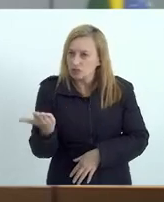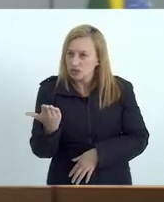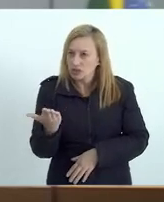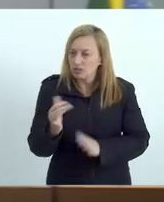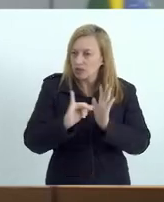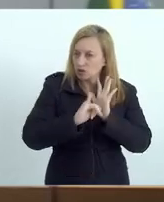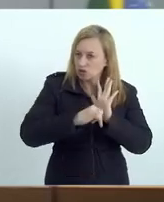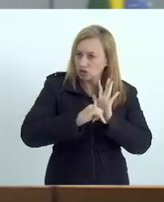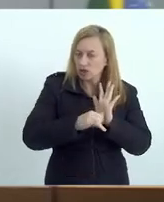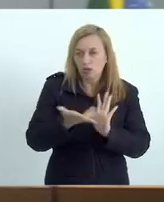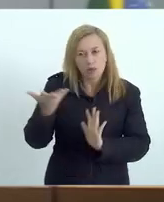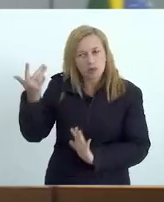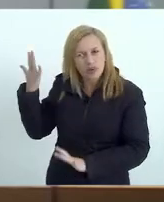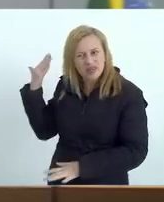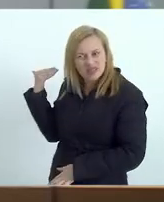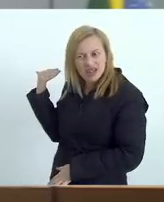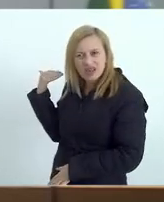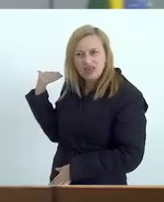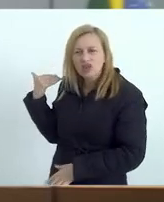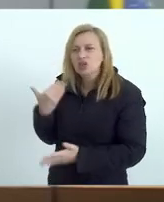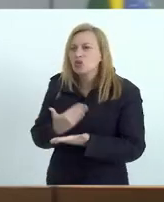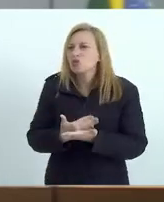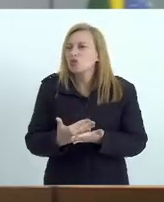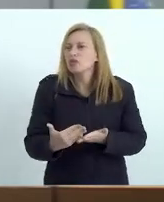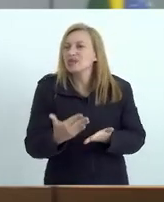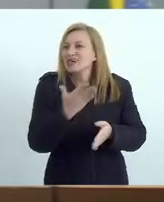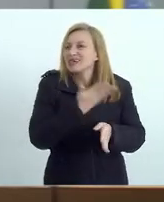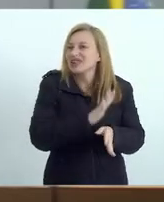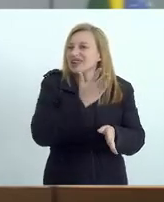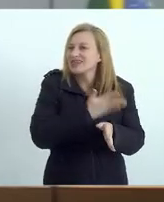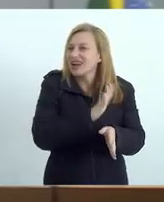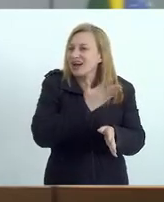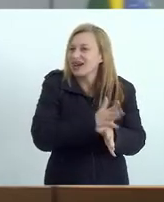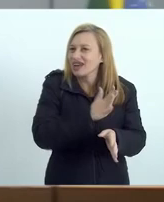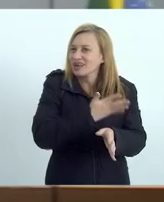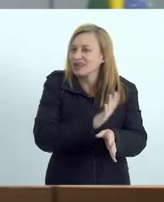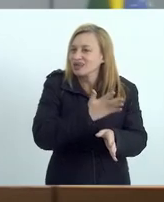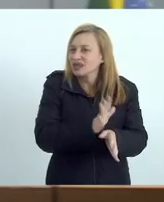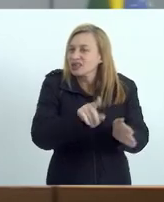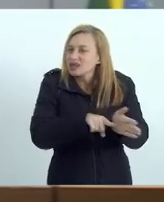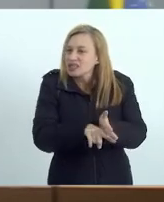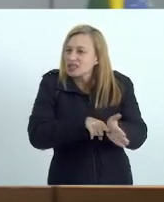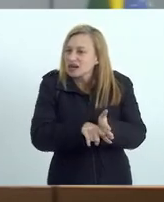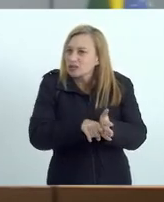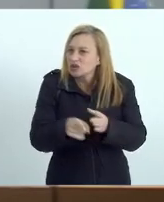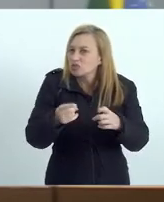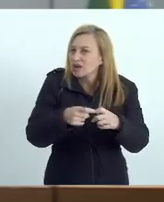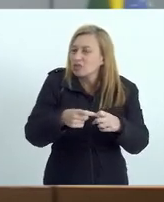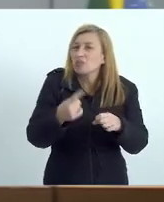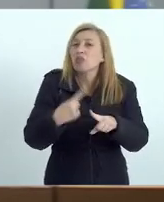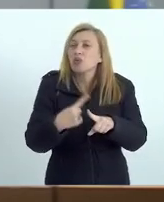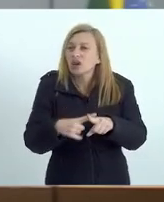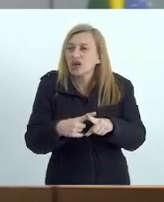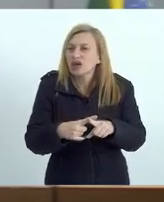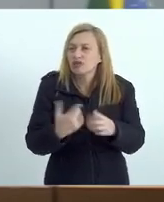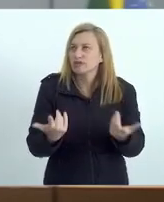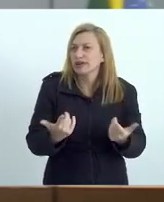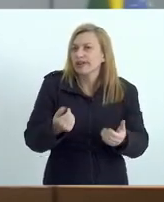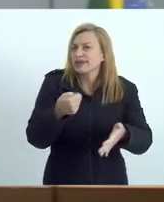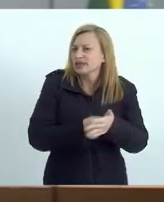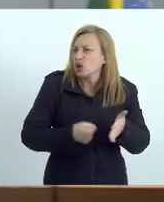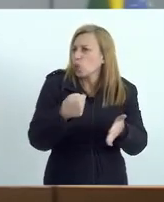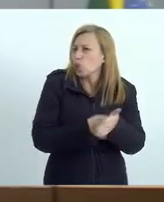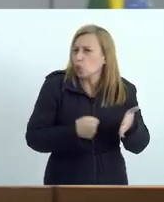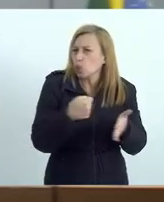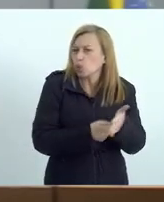pega o edital da época e comecem a treinar comecem a fazer seus exames médicos O que é não adianta